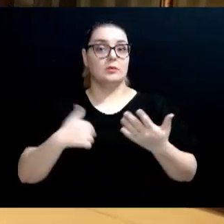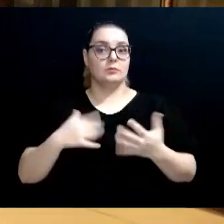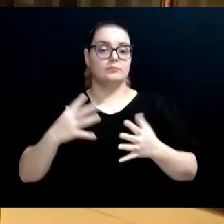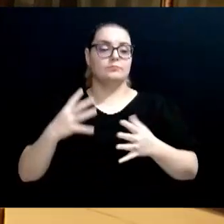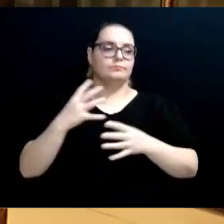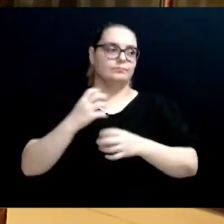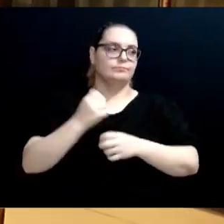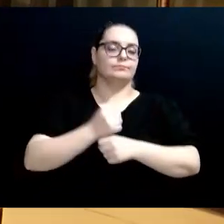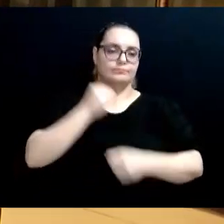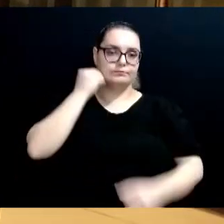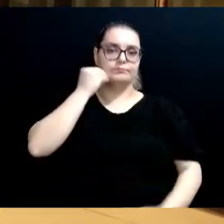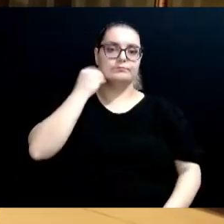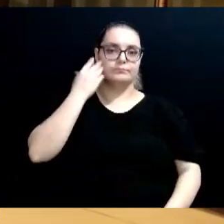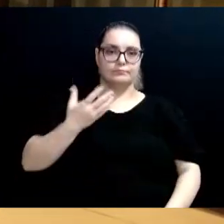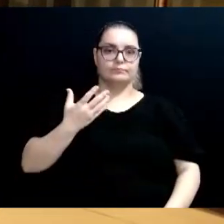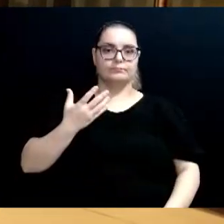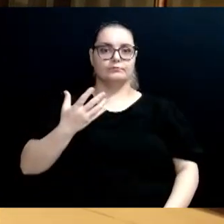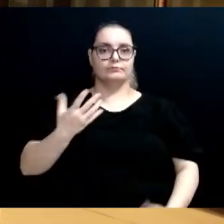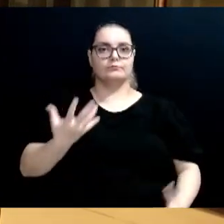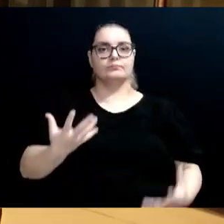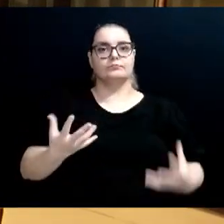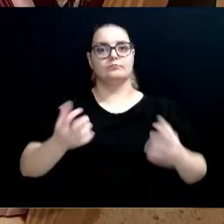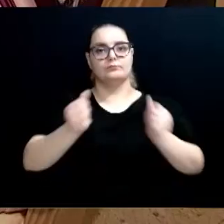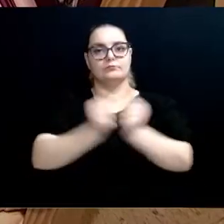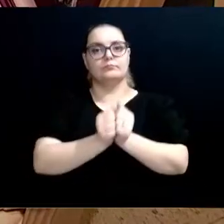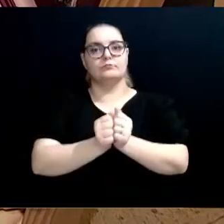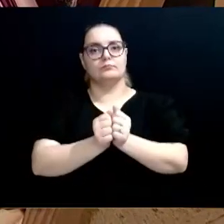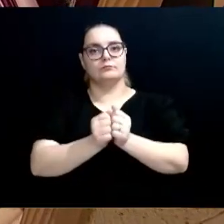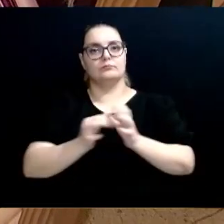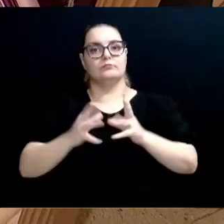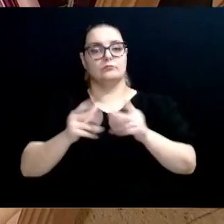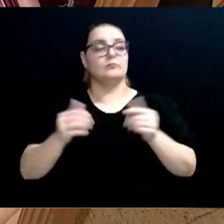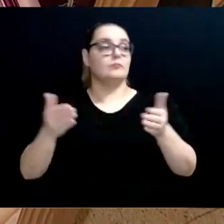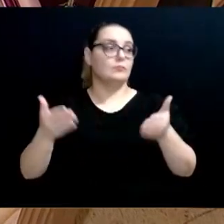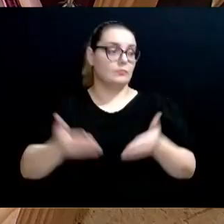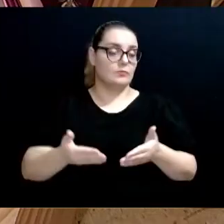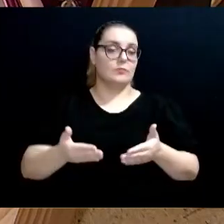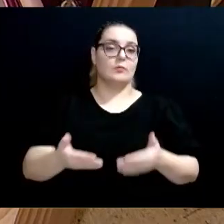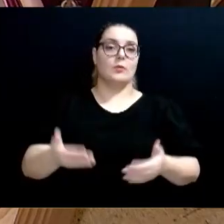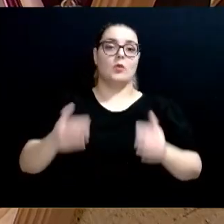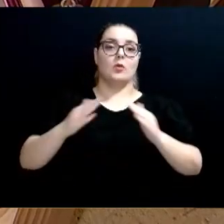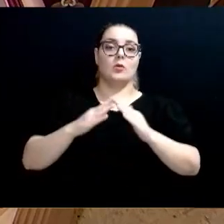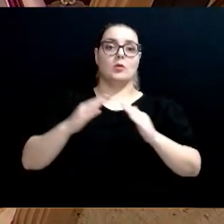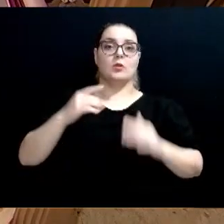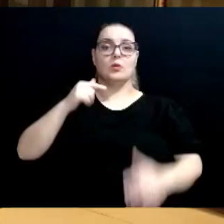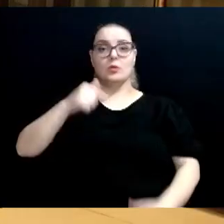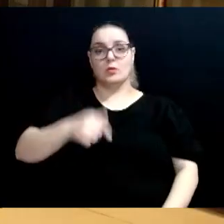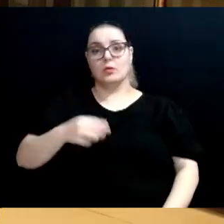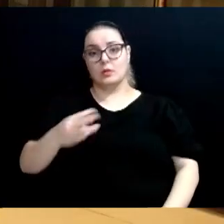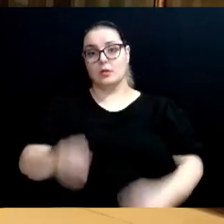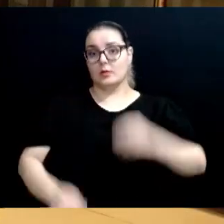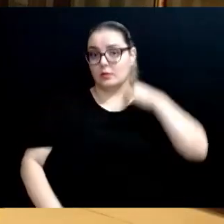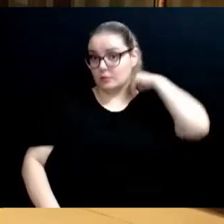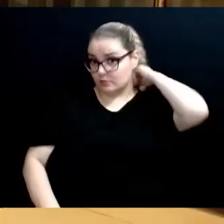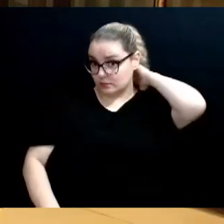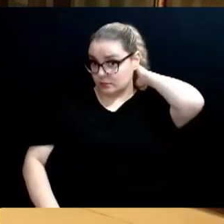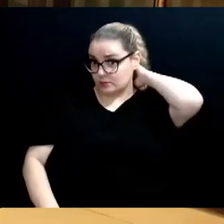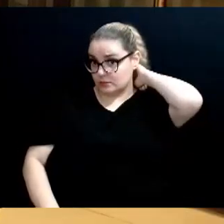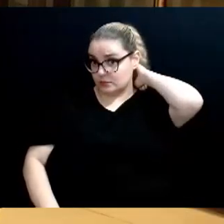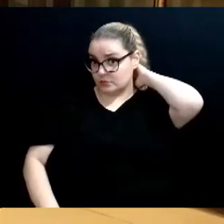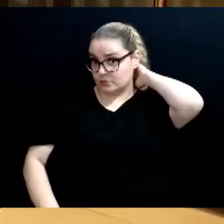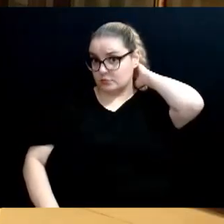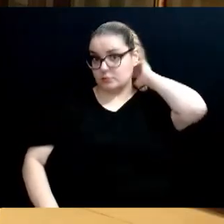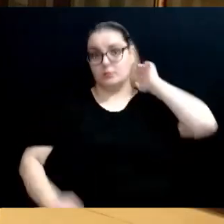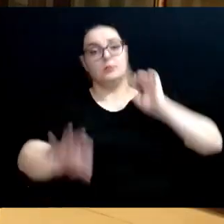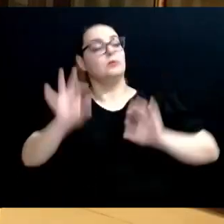center está dentro de mercado imobiliário, né? Sim. Então eu fui aí acumulando toda a experiência para né,